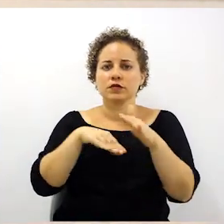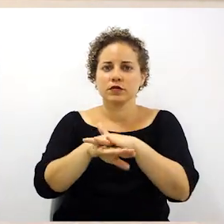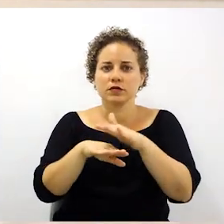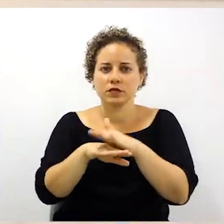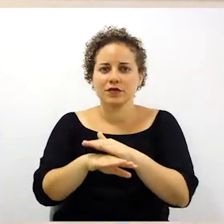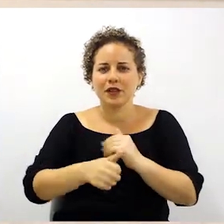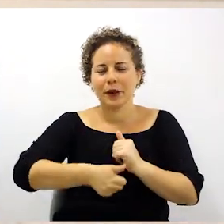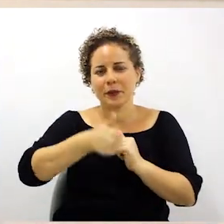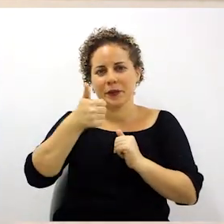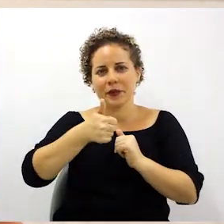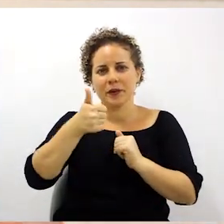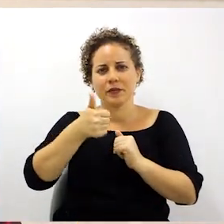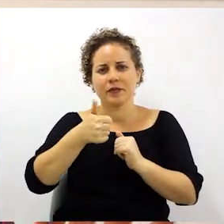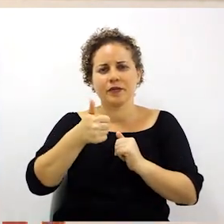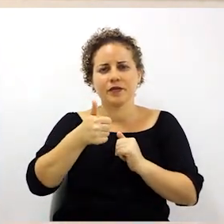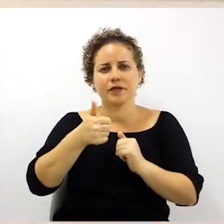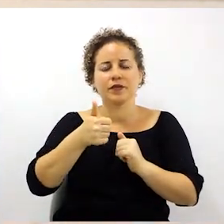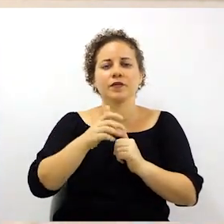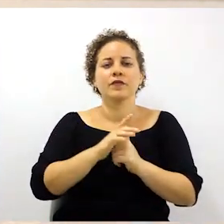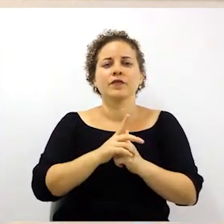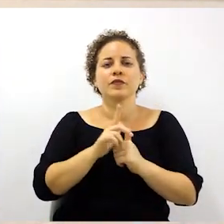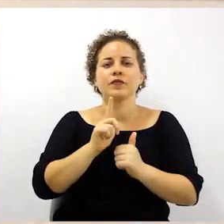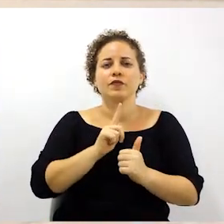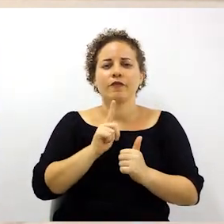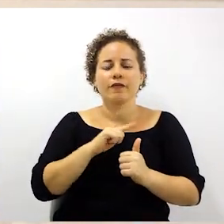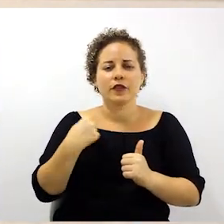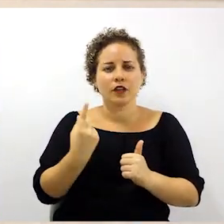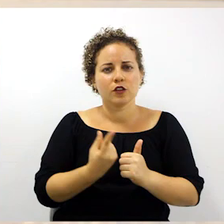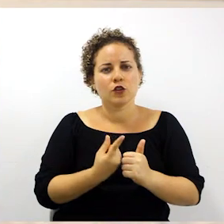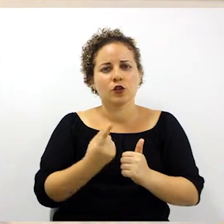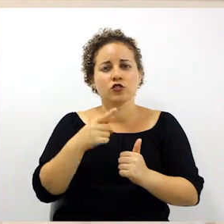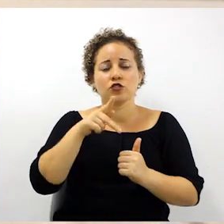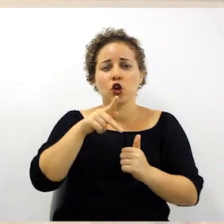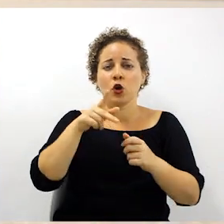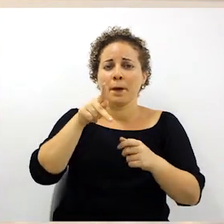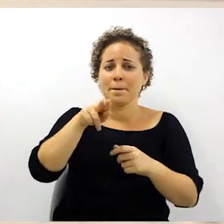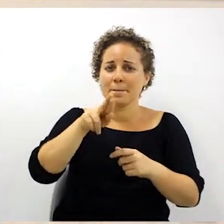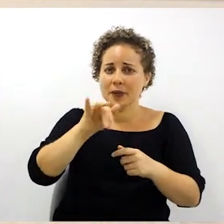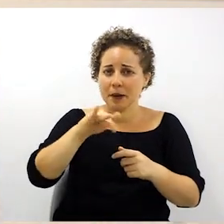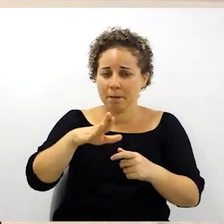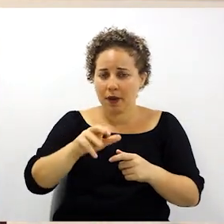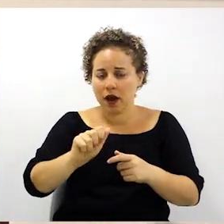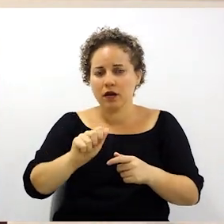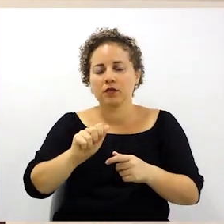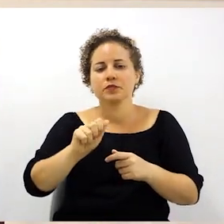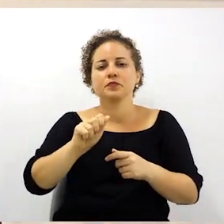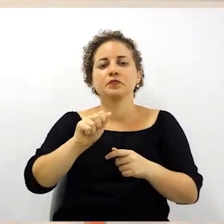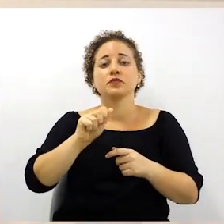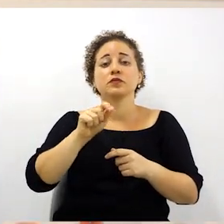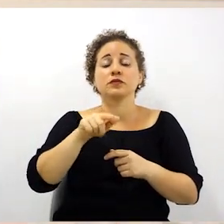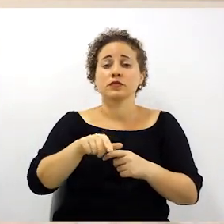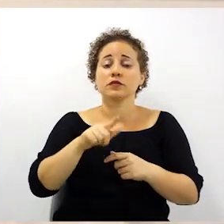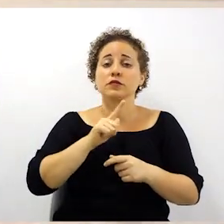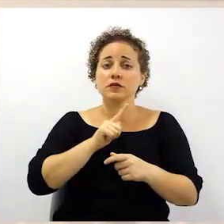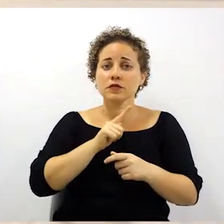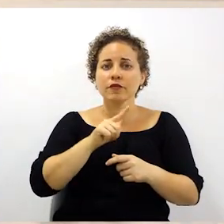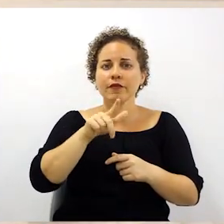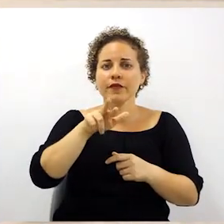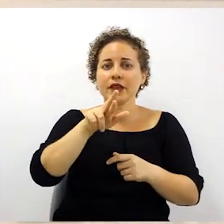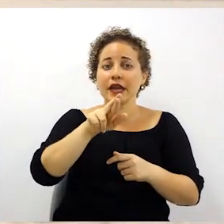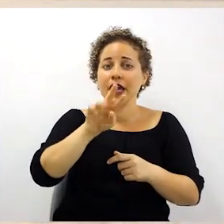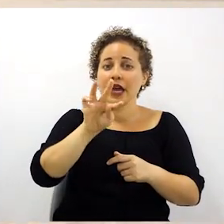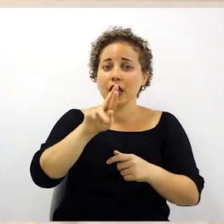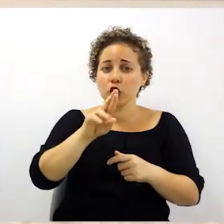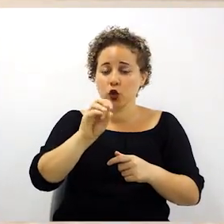nessa primeira linha do cais. E essa linha nós chamamos de zona primária. Temos também o terminal retroportuário,